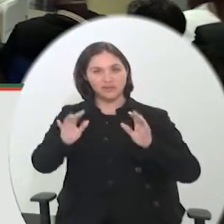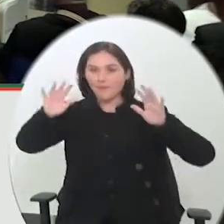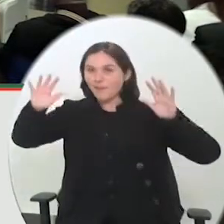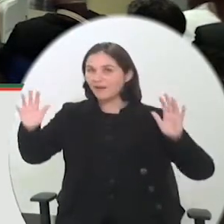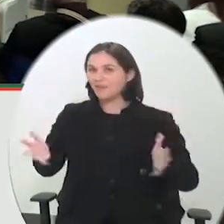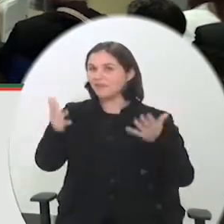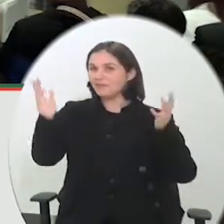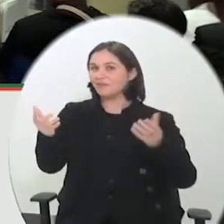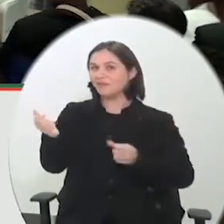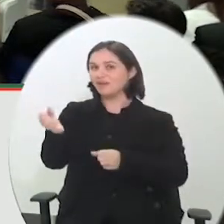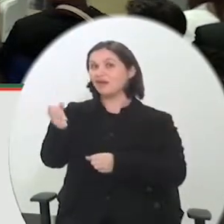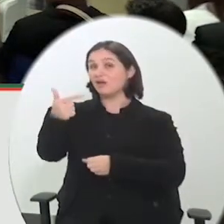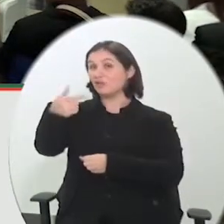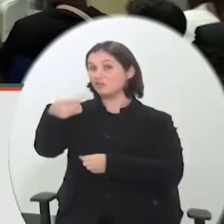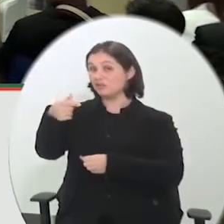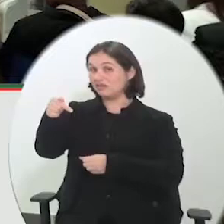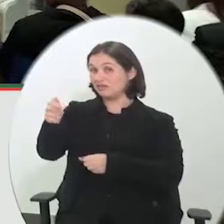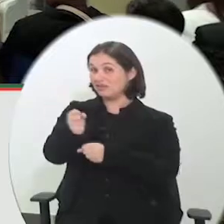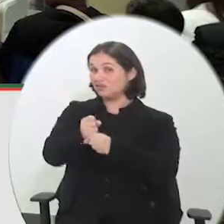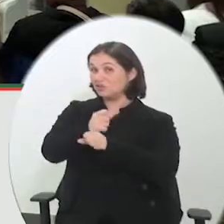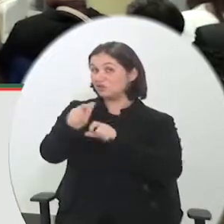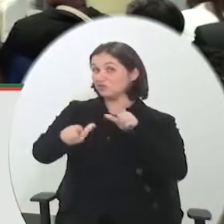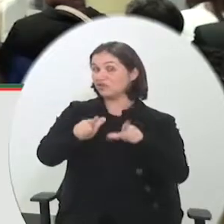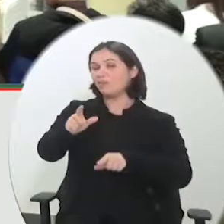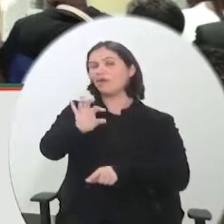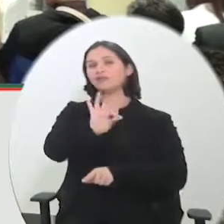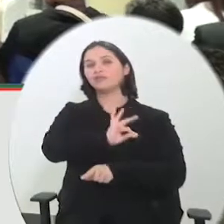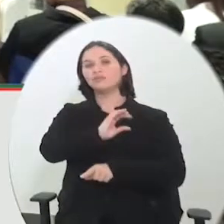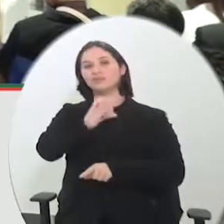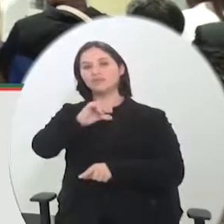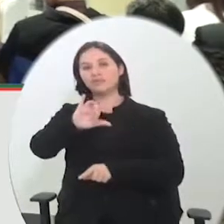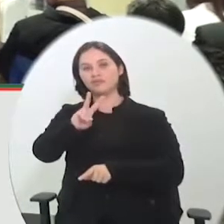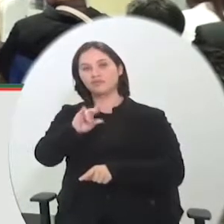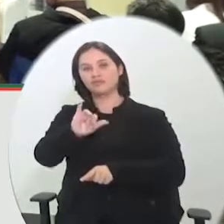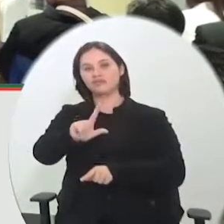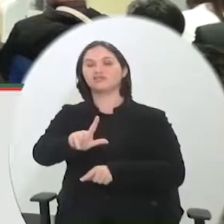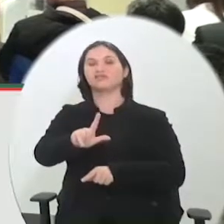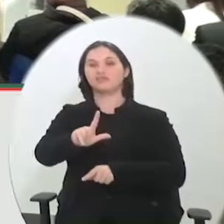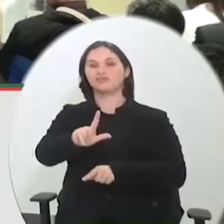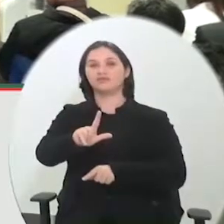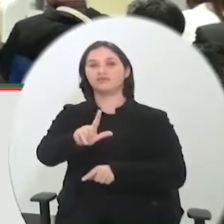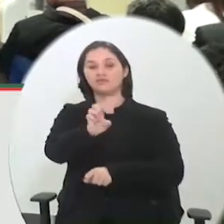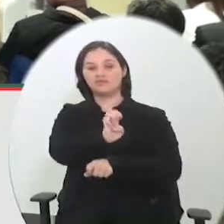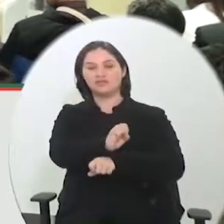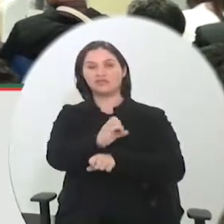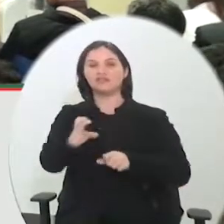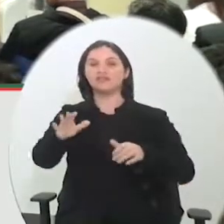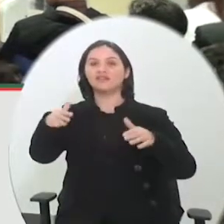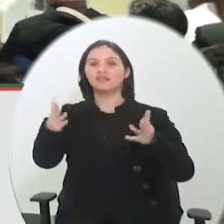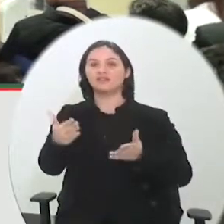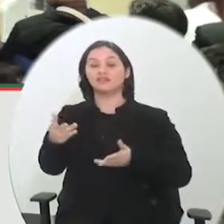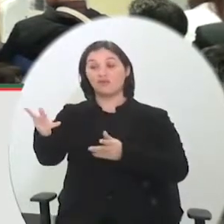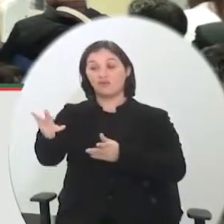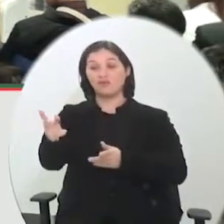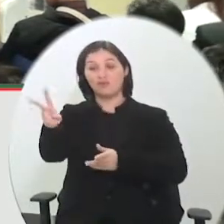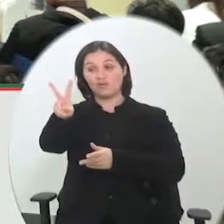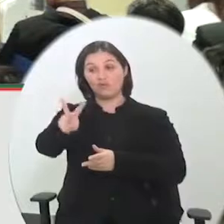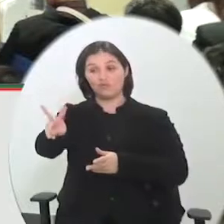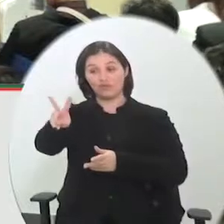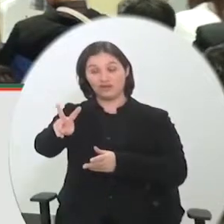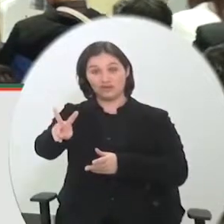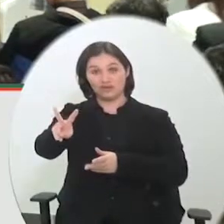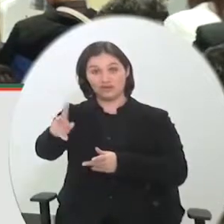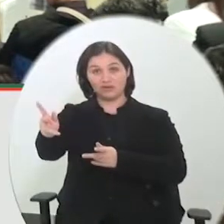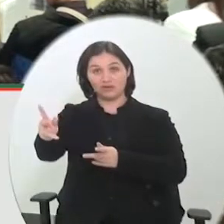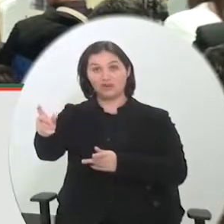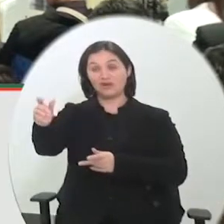anos da Polícia Civil de Santa Catarina. E convidamos também o vereador Tita Belloli e o presidente dessa sessão, o